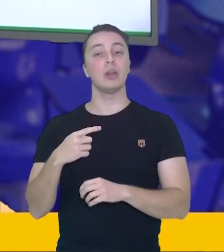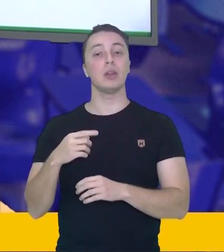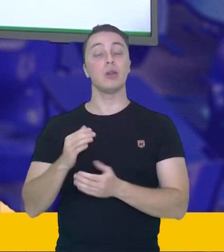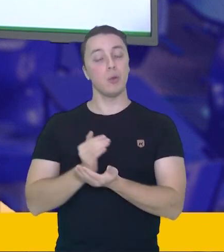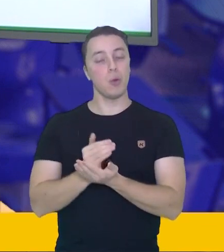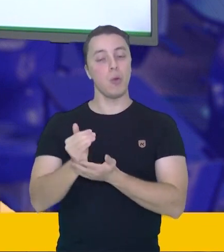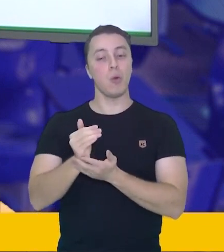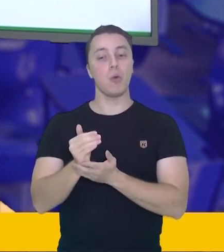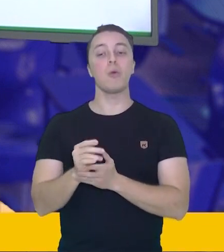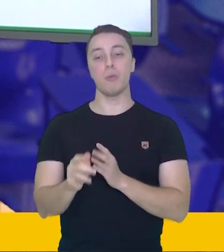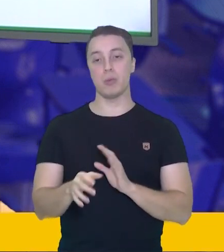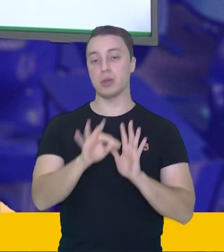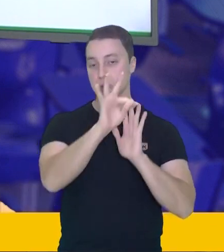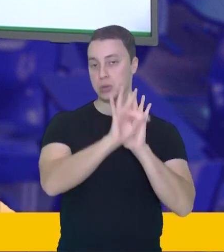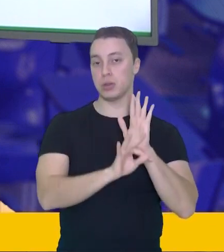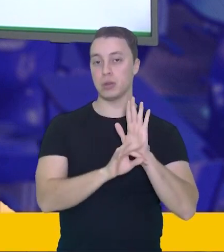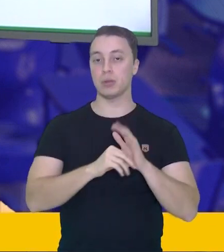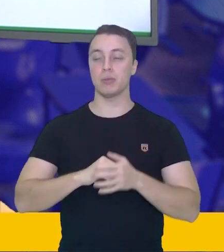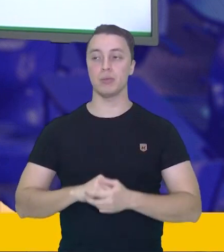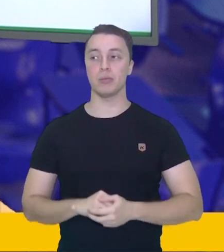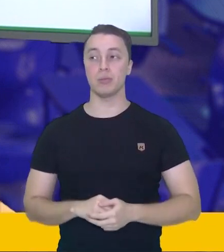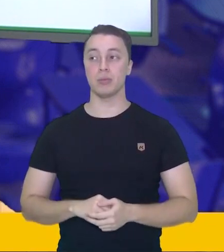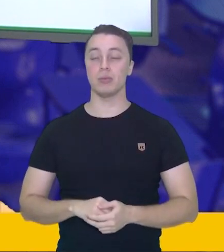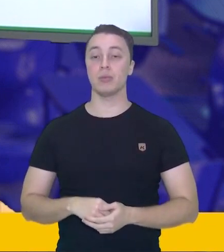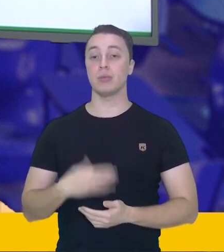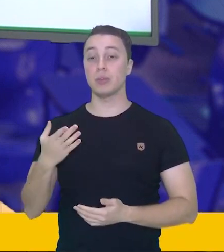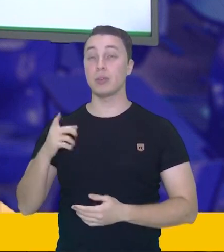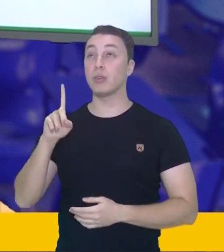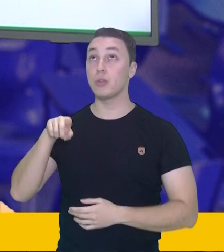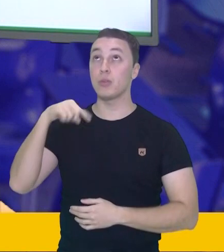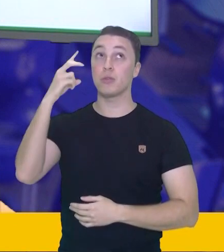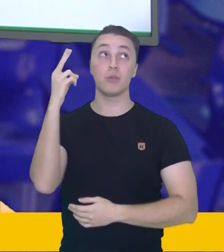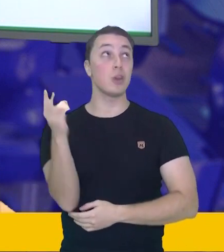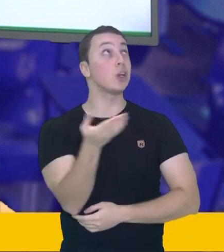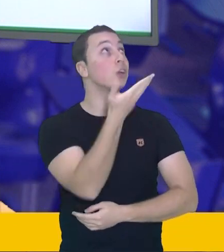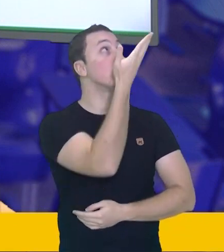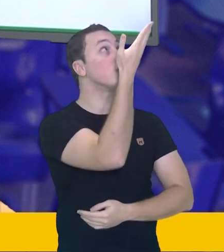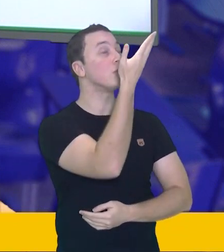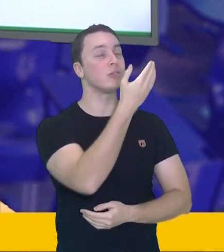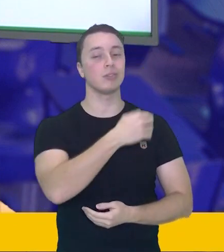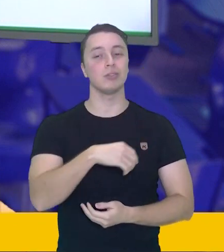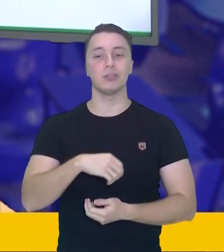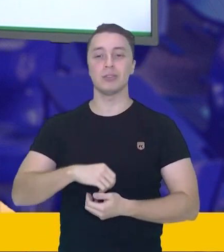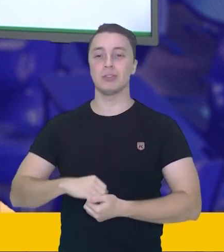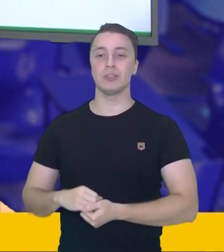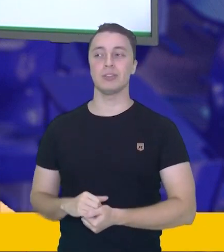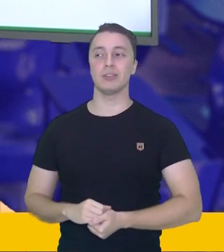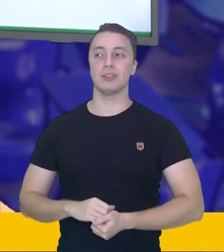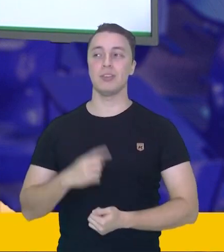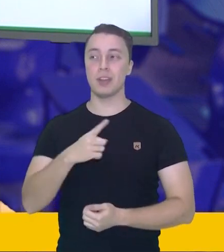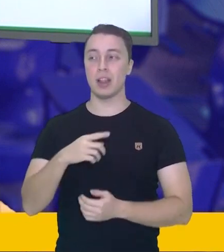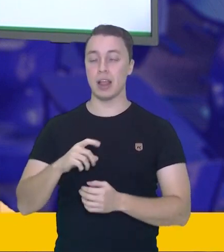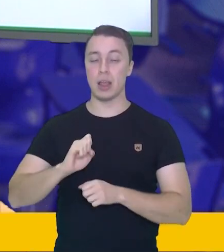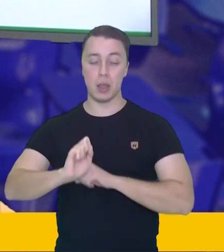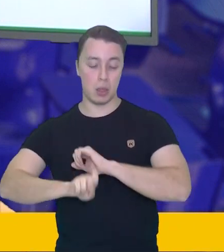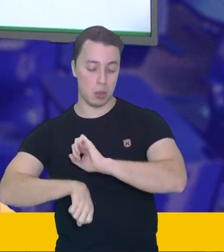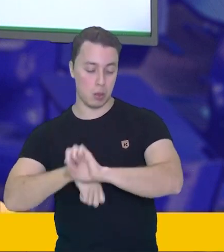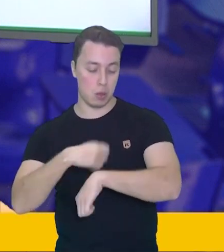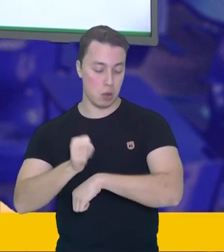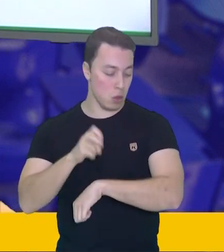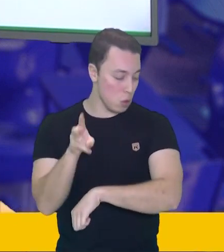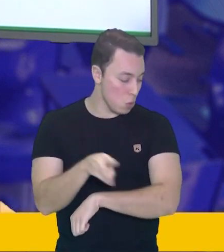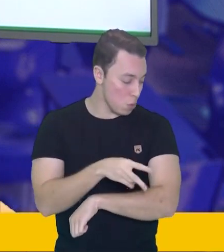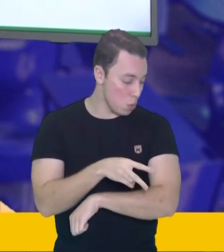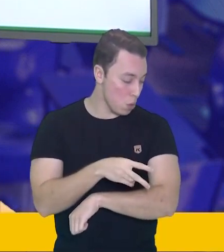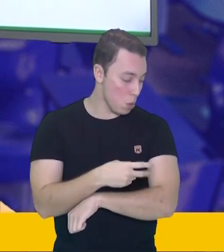nosso texto. Em seguida, essa que está lá no topo. Quando passou ao lado do rio, viu sua